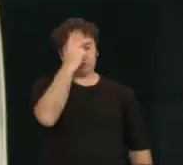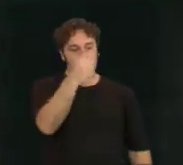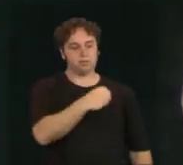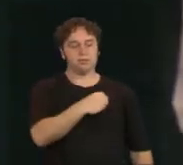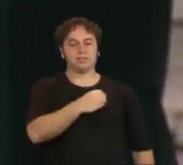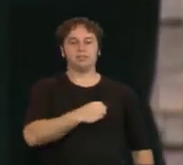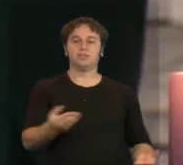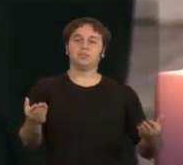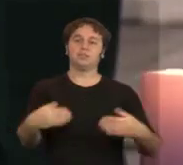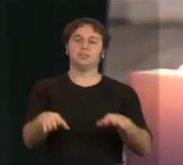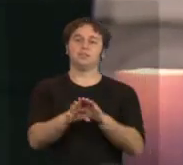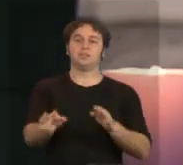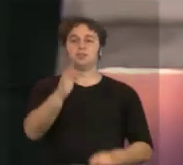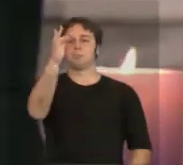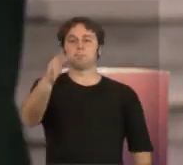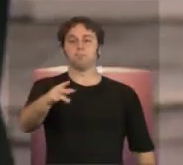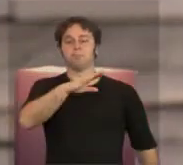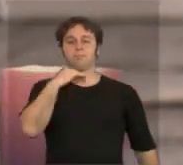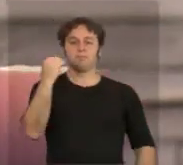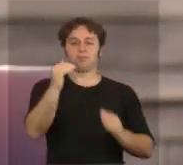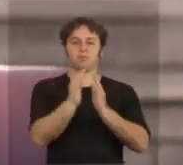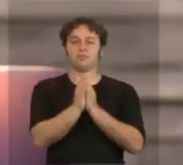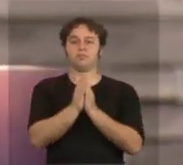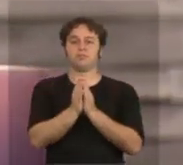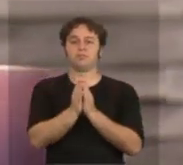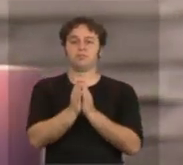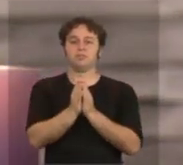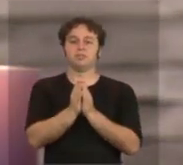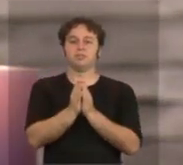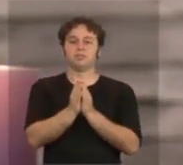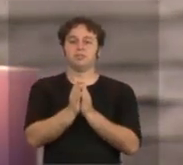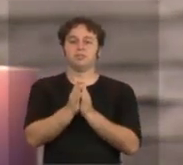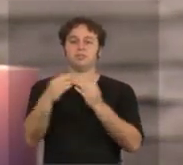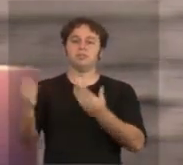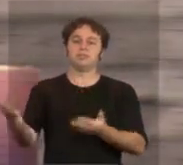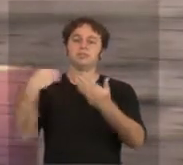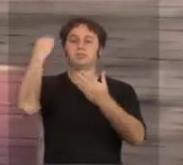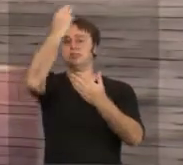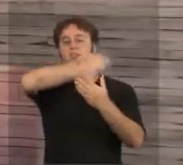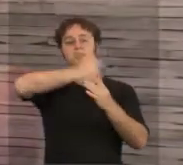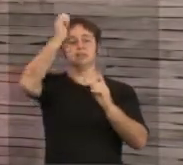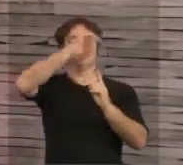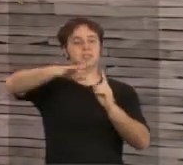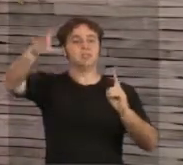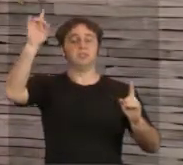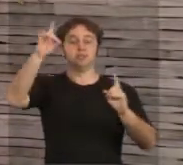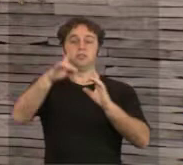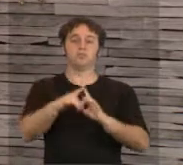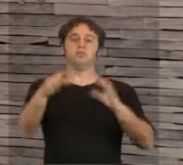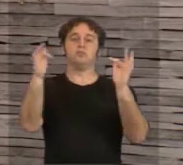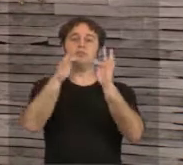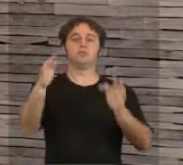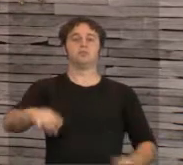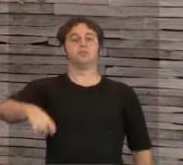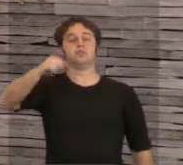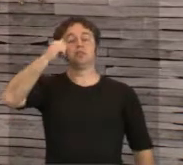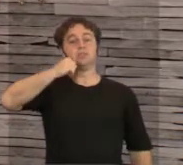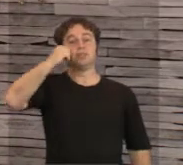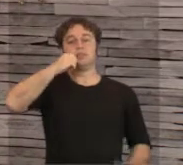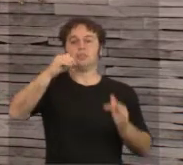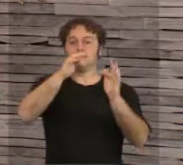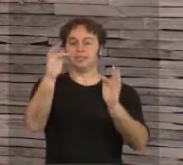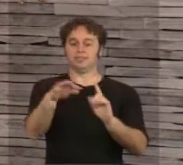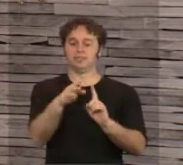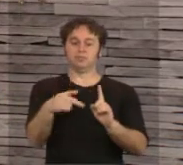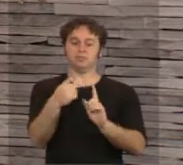rogai por nós, pecadores, agora e na hora de nossa morte. Amém. Ave Maria, cheia de graça, o Senhor é convosco.